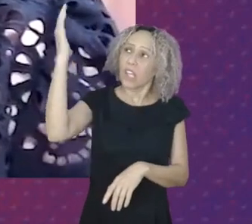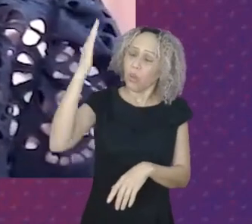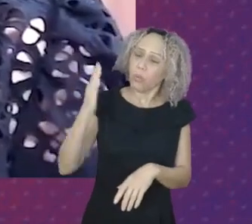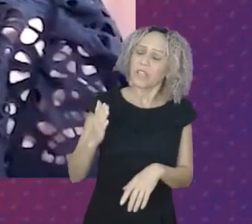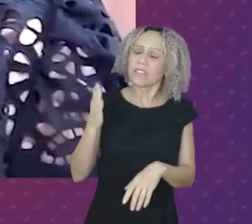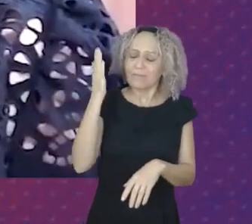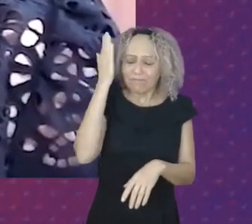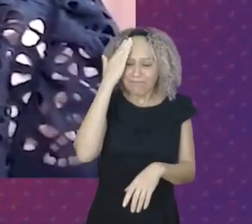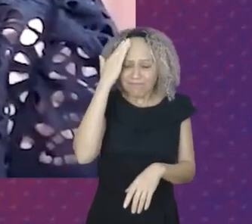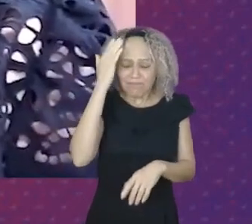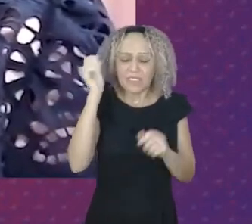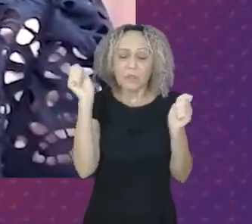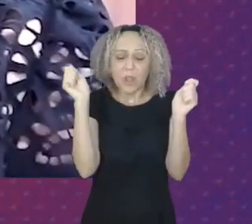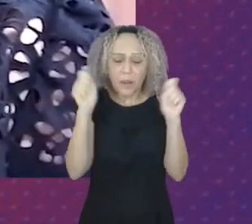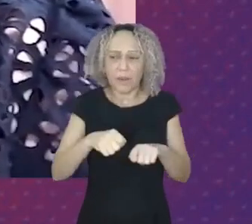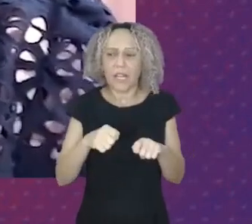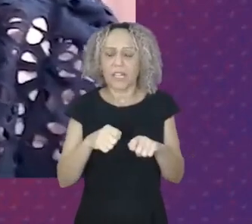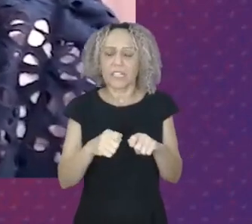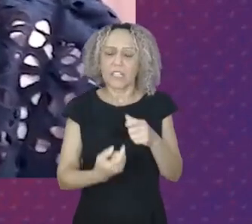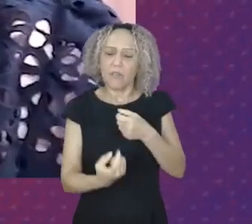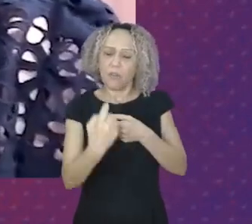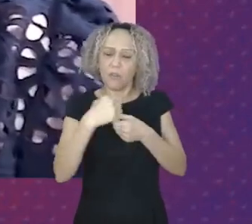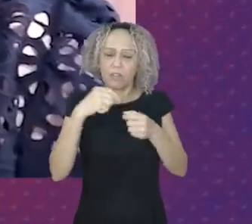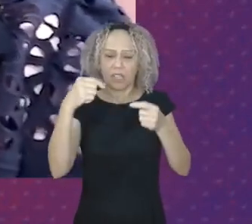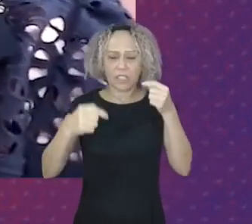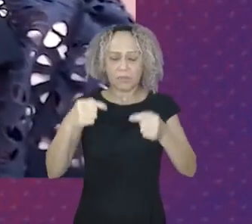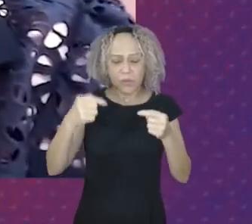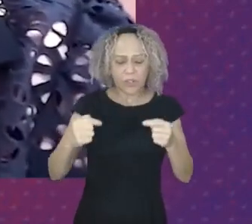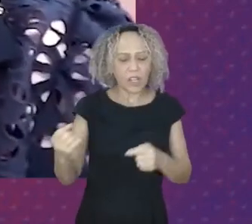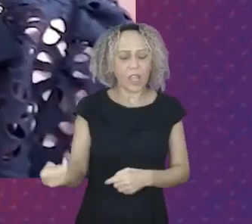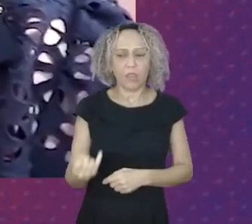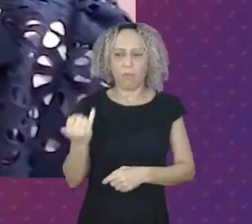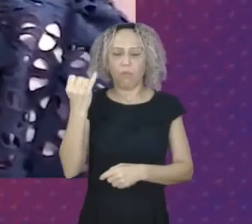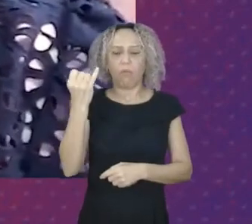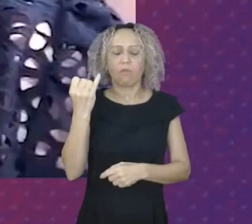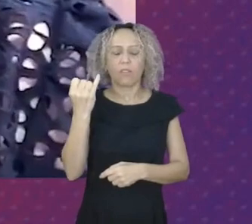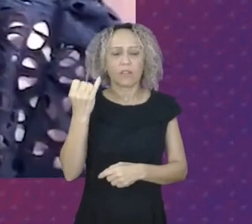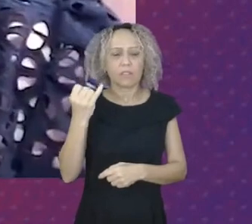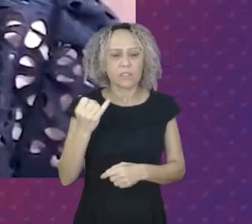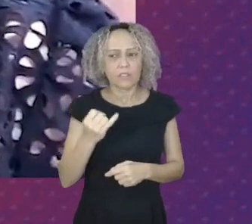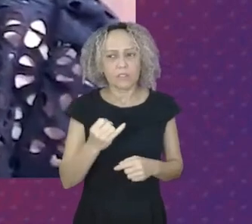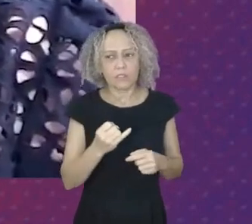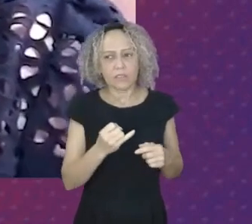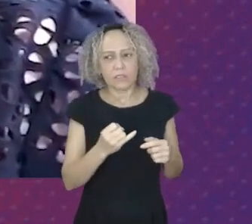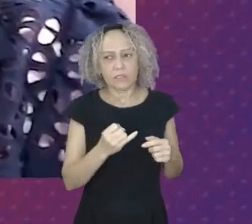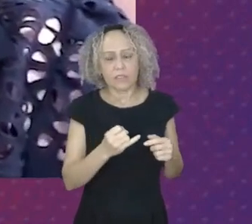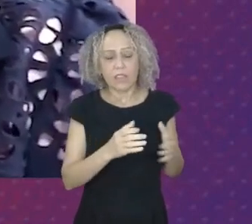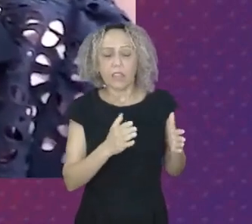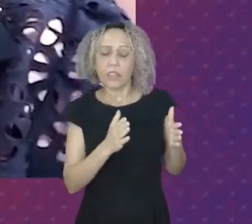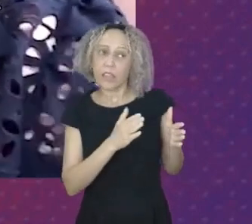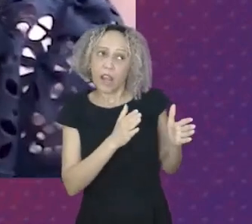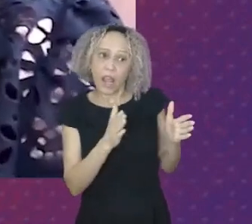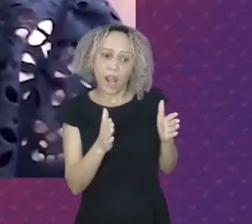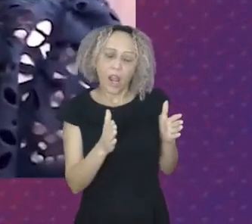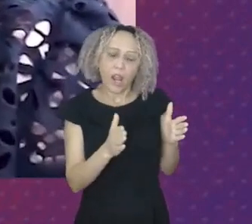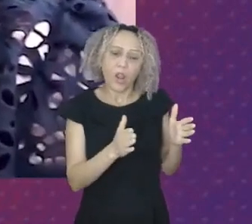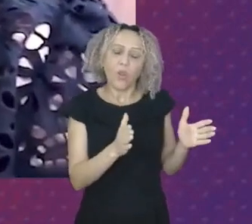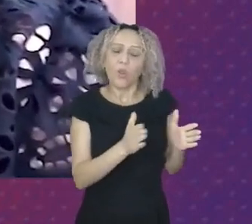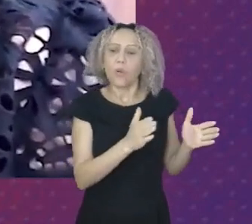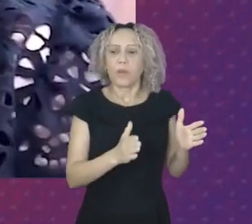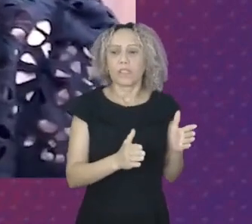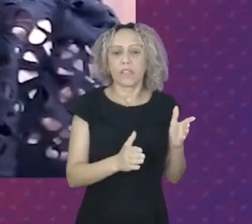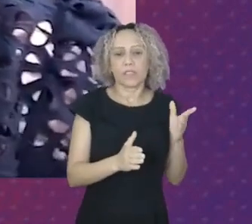de retomar políticas importantes e estratégicas que ao longo dos mandatos Lula e Dilma demos conta